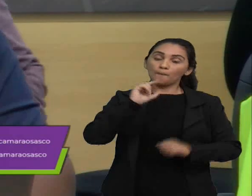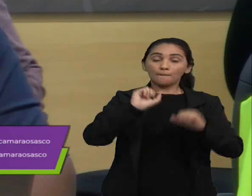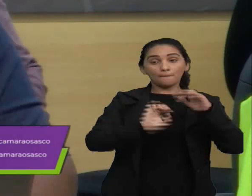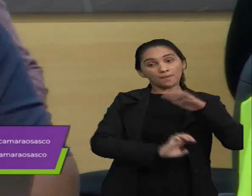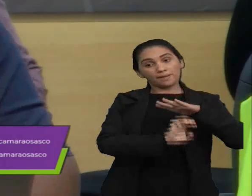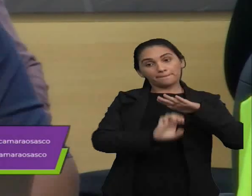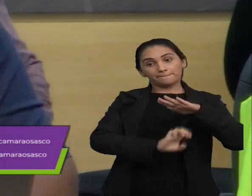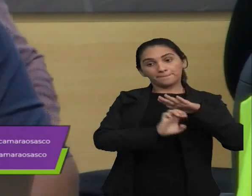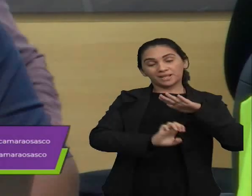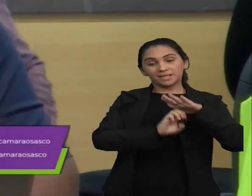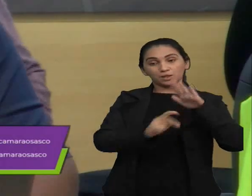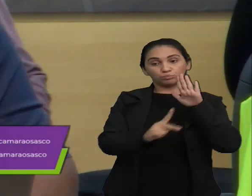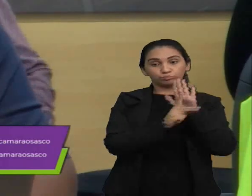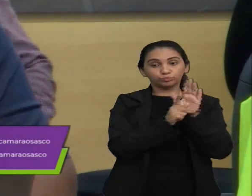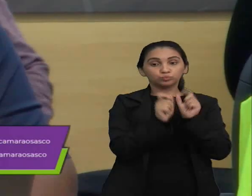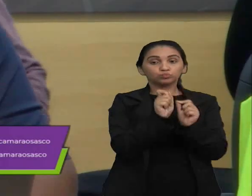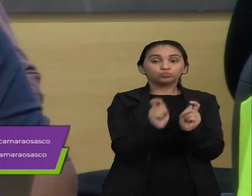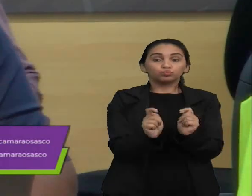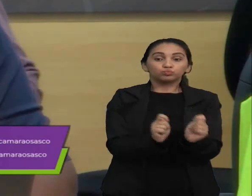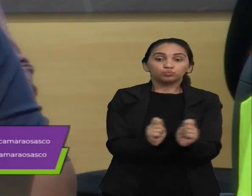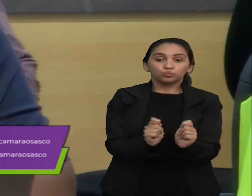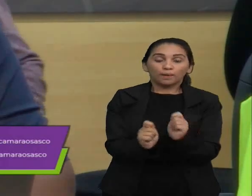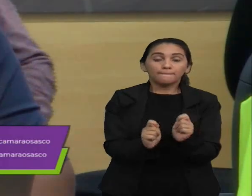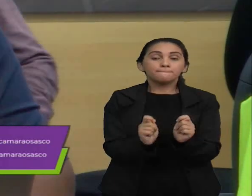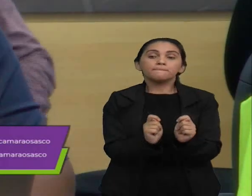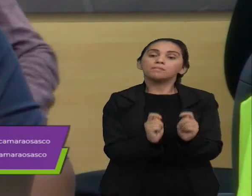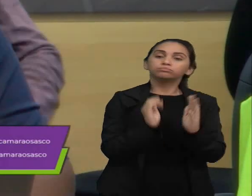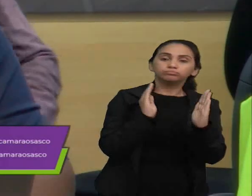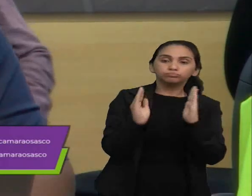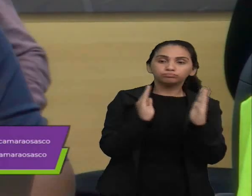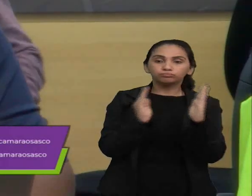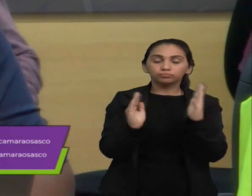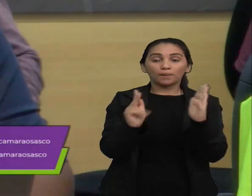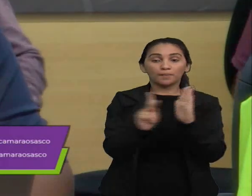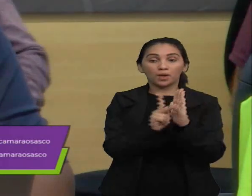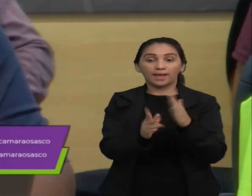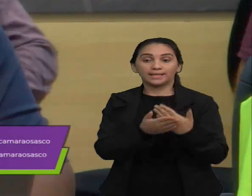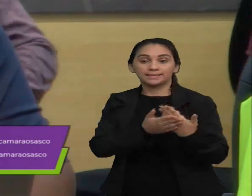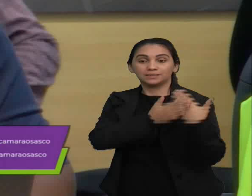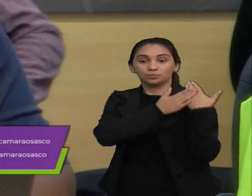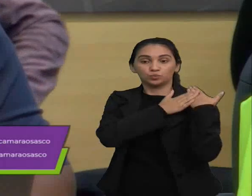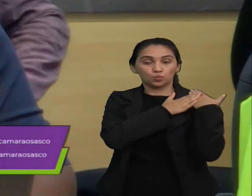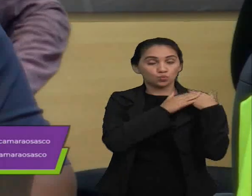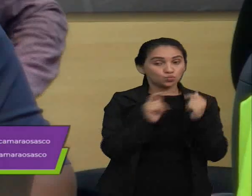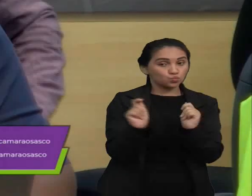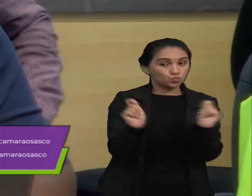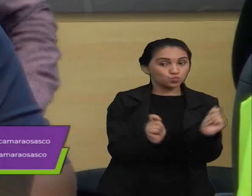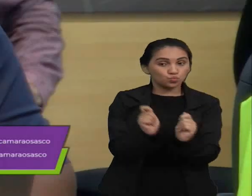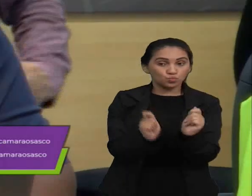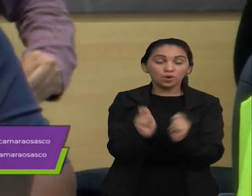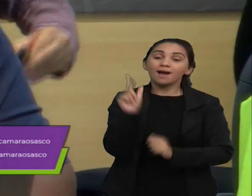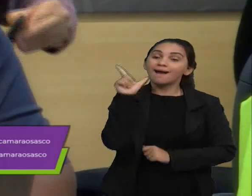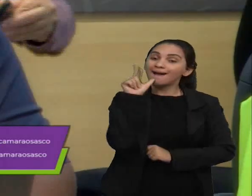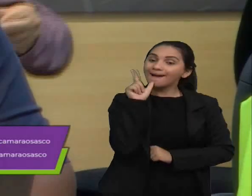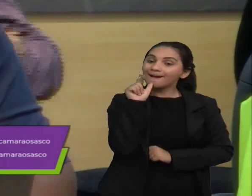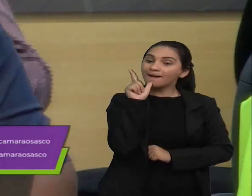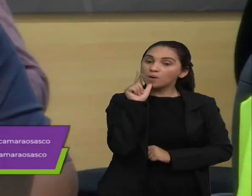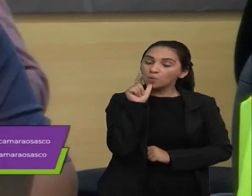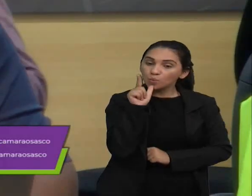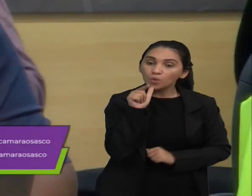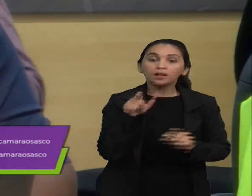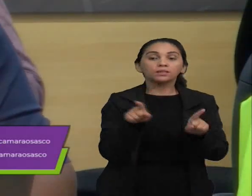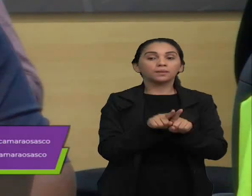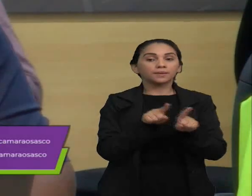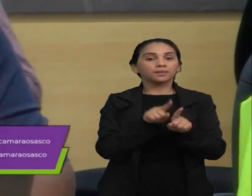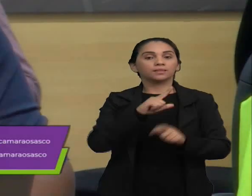de economia mista, responsável pelo abastecimento, controle e saneamento básico da capital e